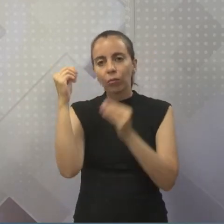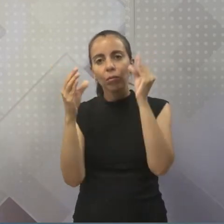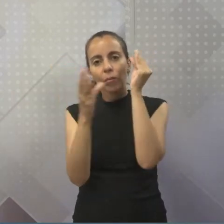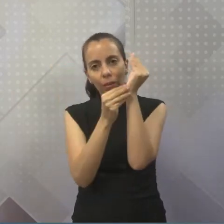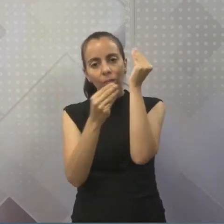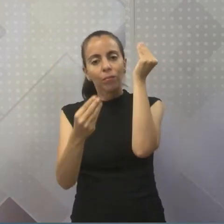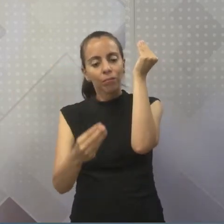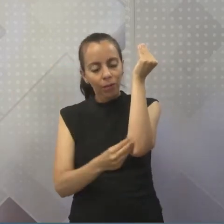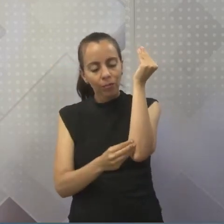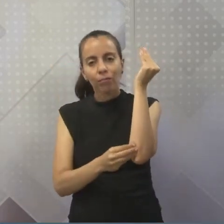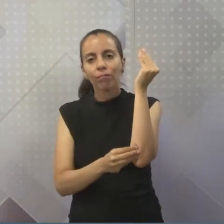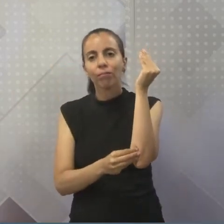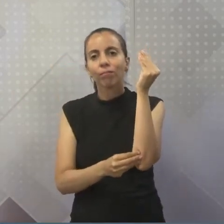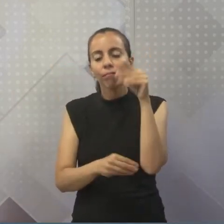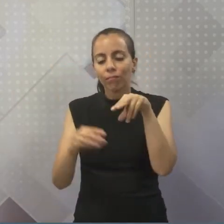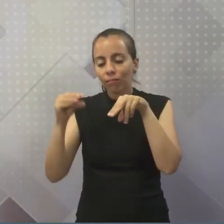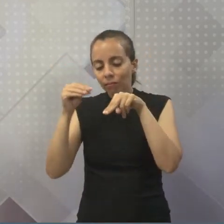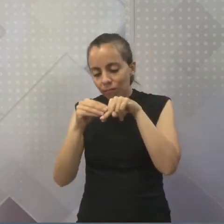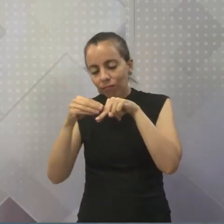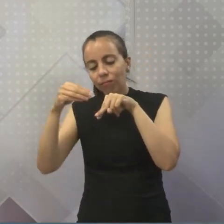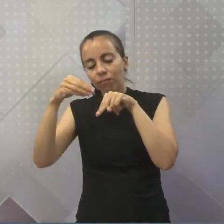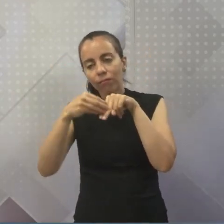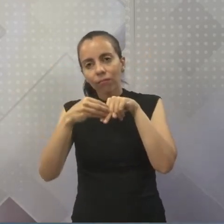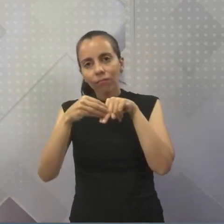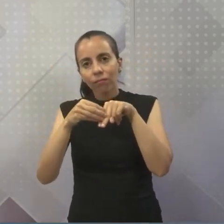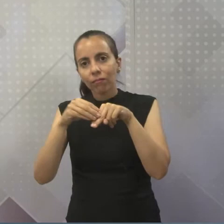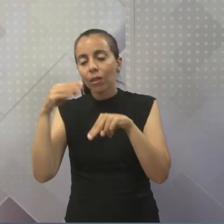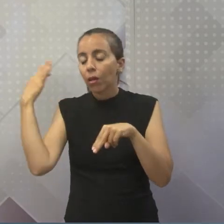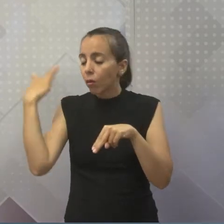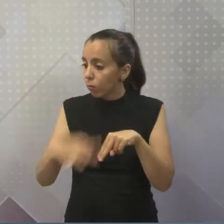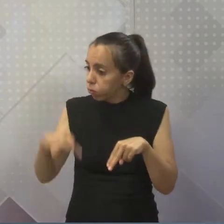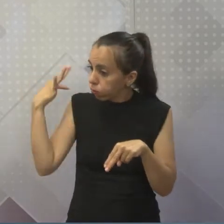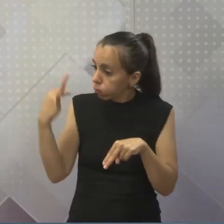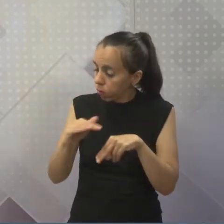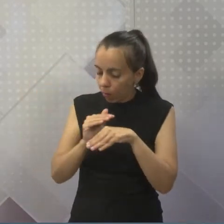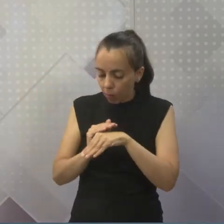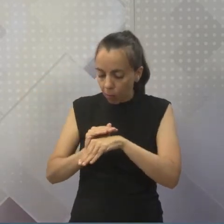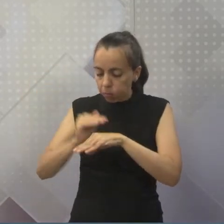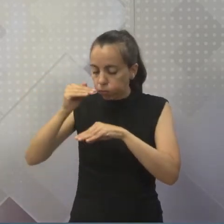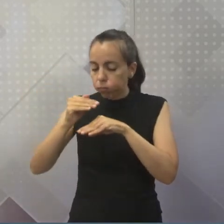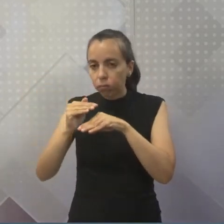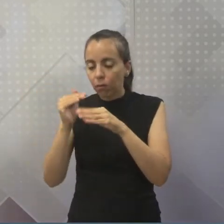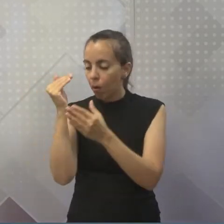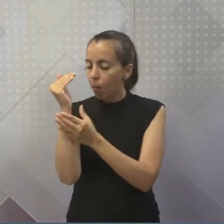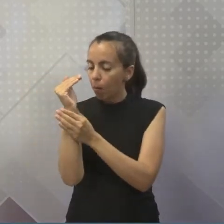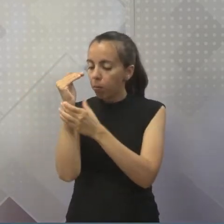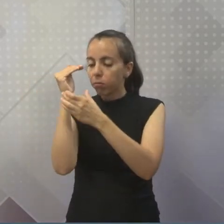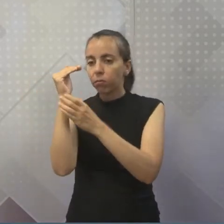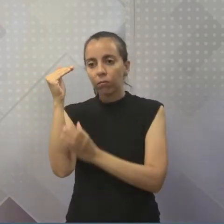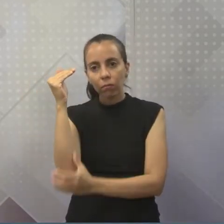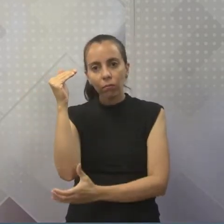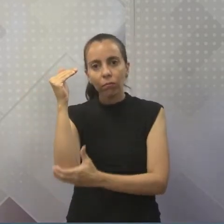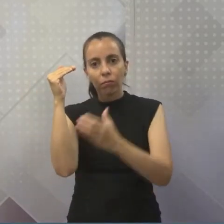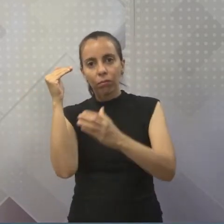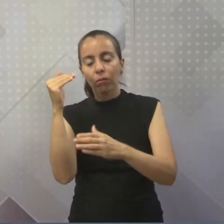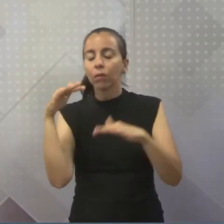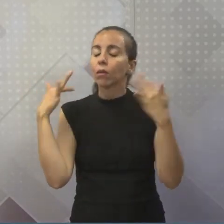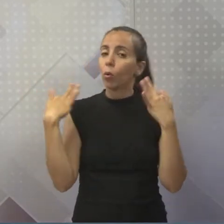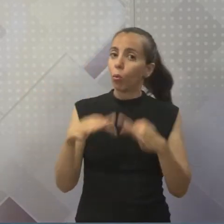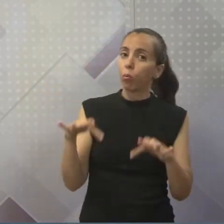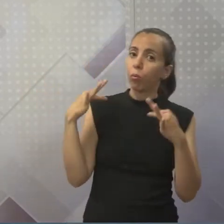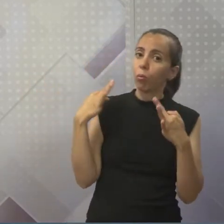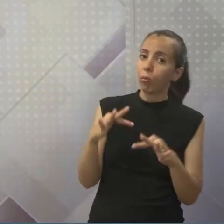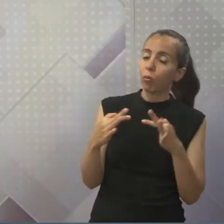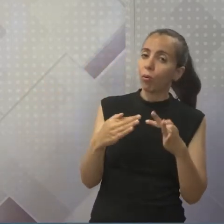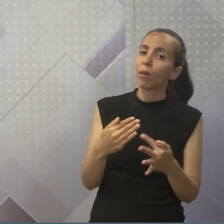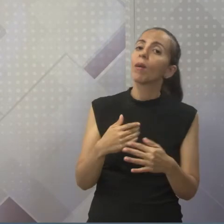articulações, e provocam uma inflamação que dói que só a gota, olha o nome. Por isso a doença popularmente chamada